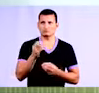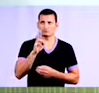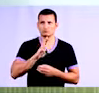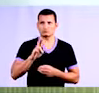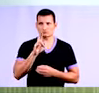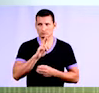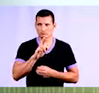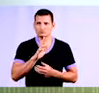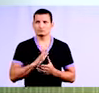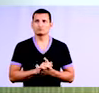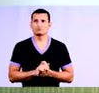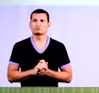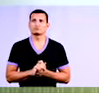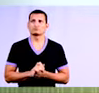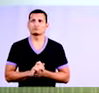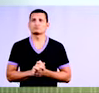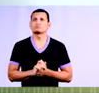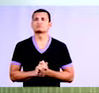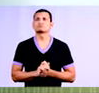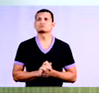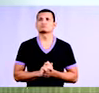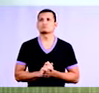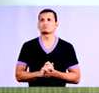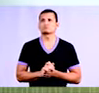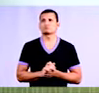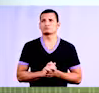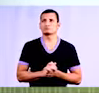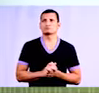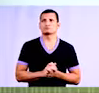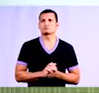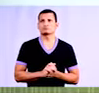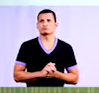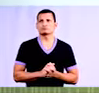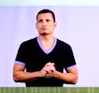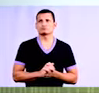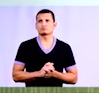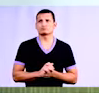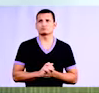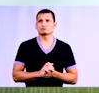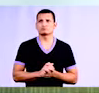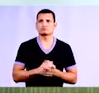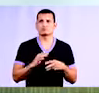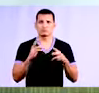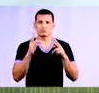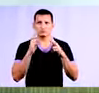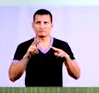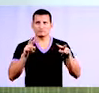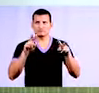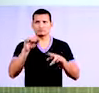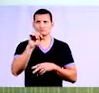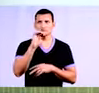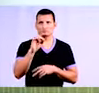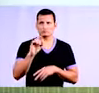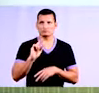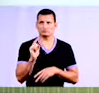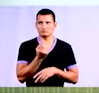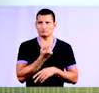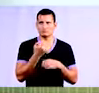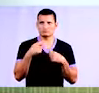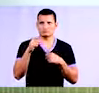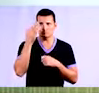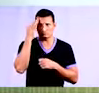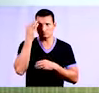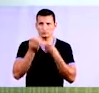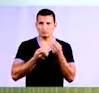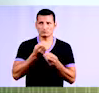performance melhor do processamento da máquina, com a visão do sistema operacional, nós temos que entender a alocação